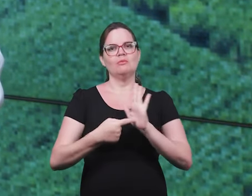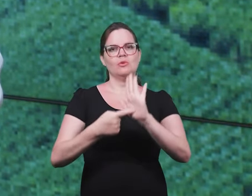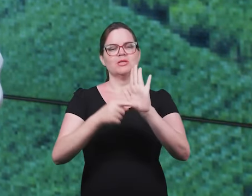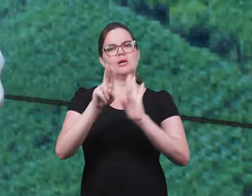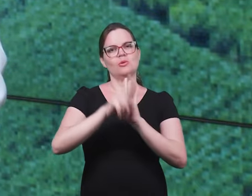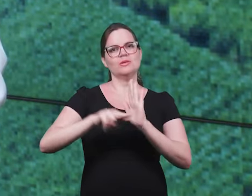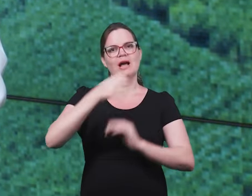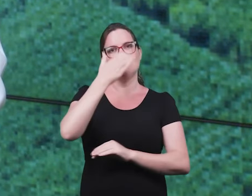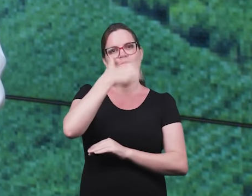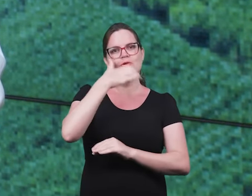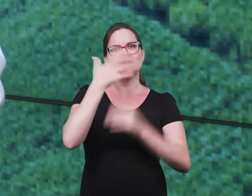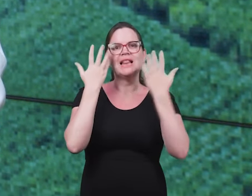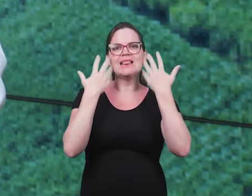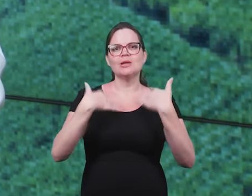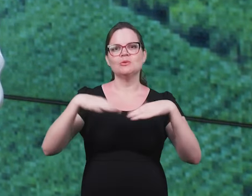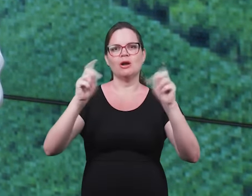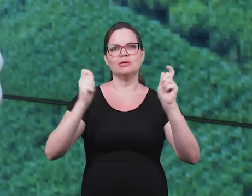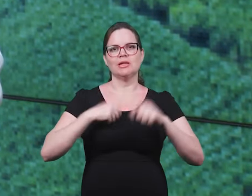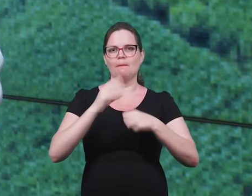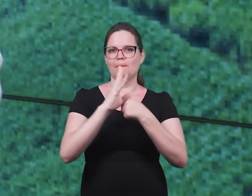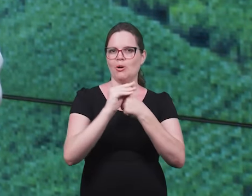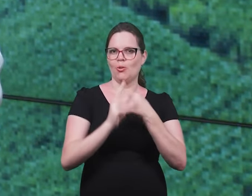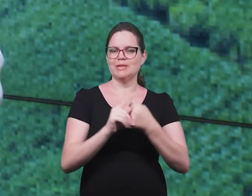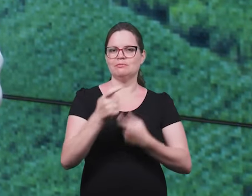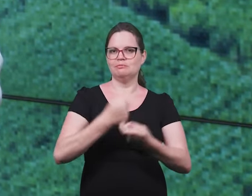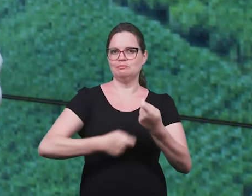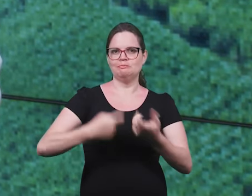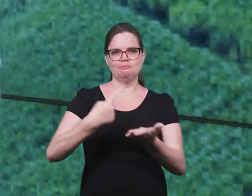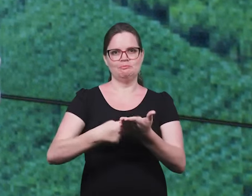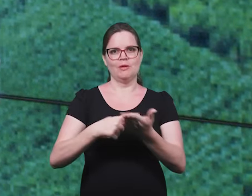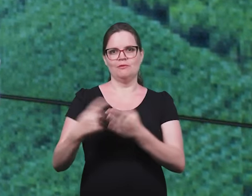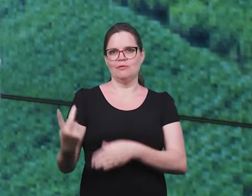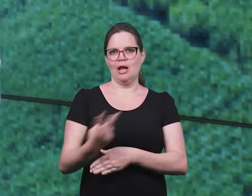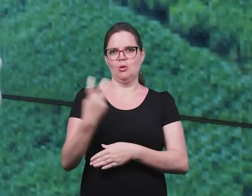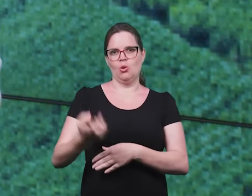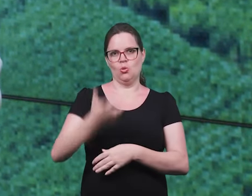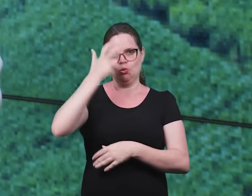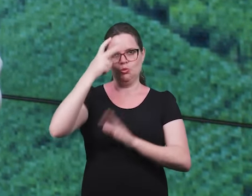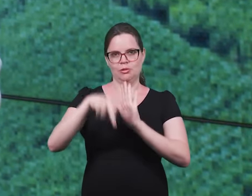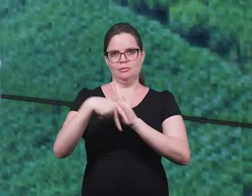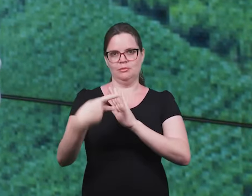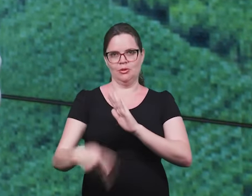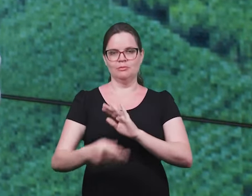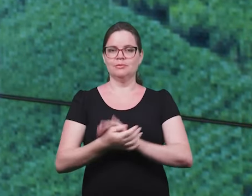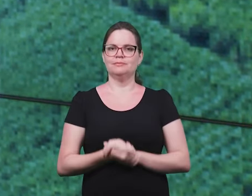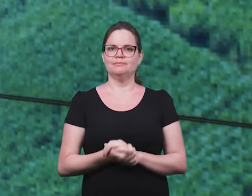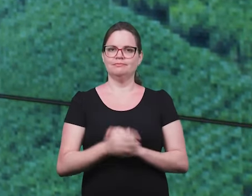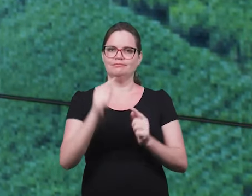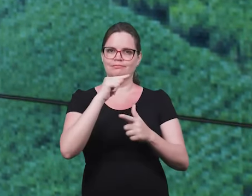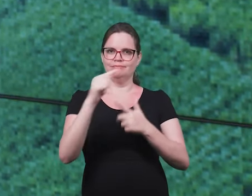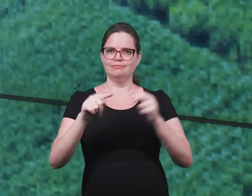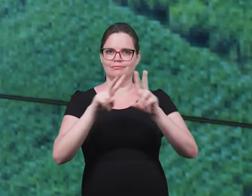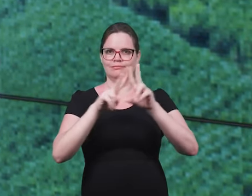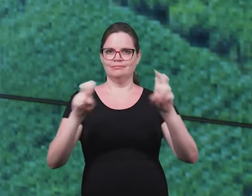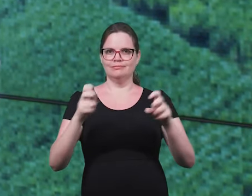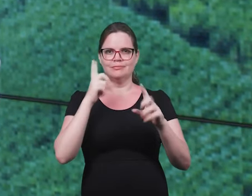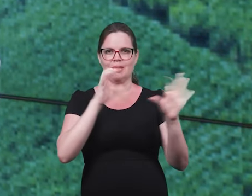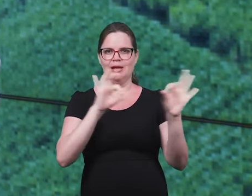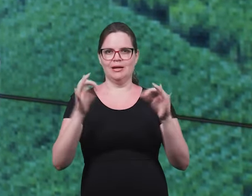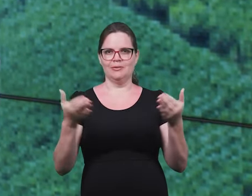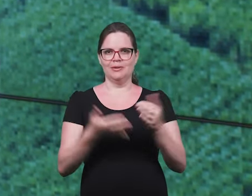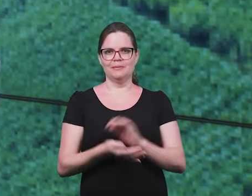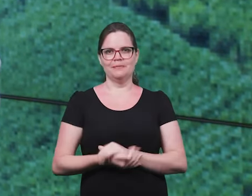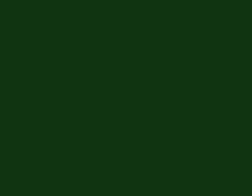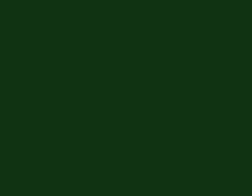frutas nativas para gerar conhecimentos, negócios e valorizar a cultura local. Esta e outras notícias